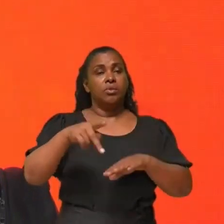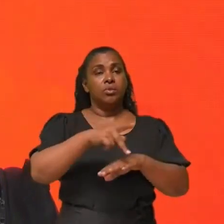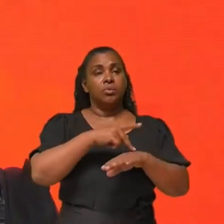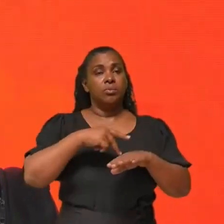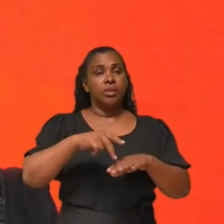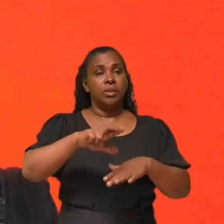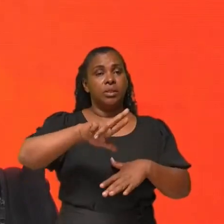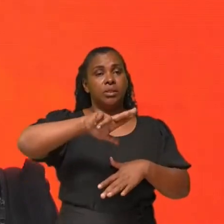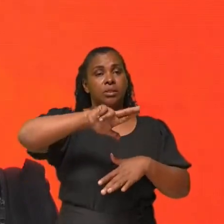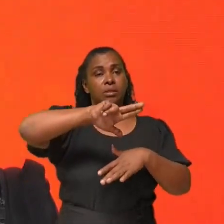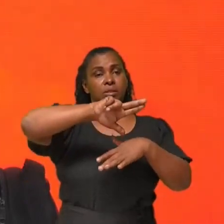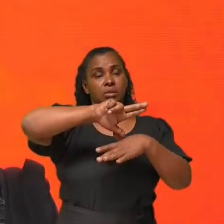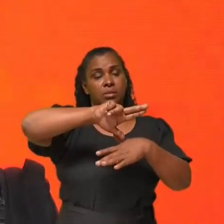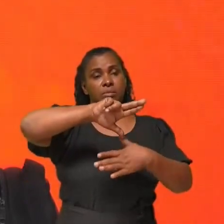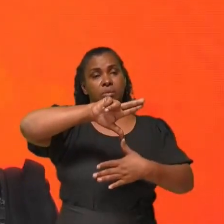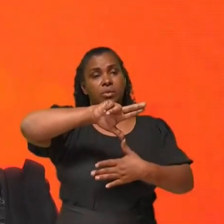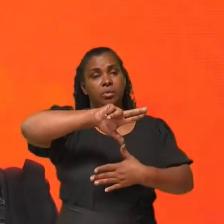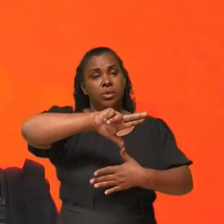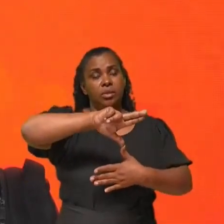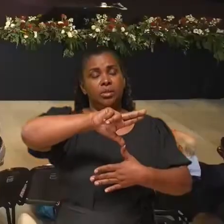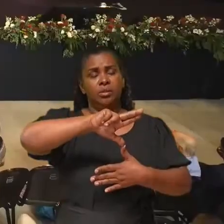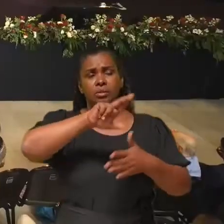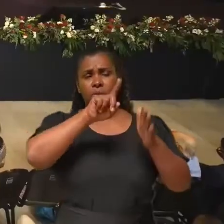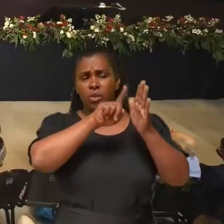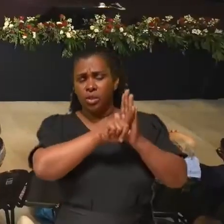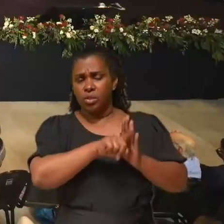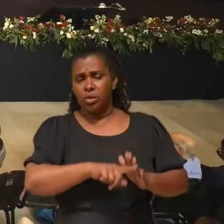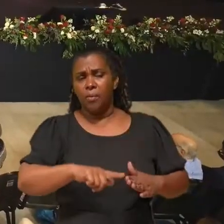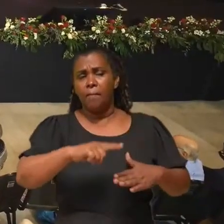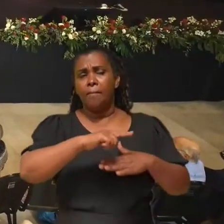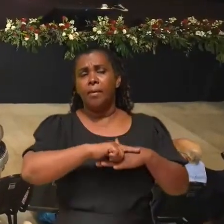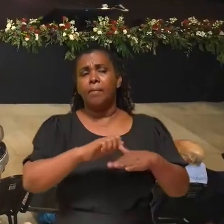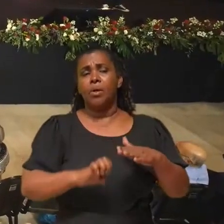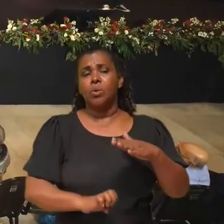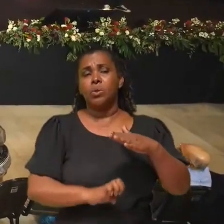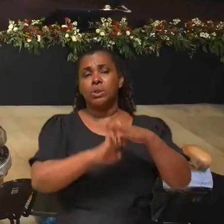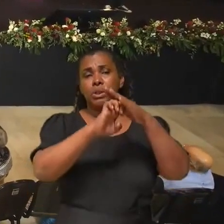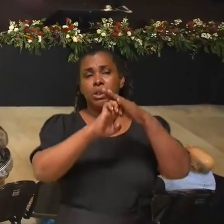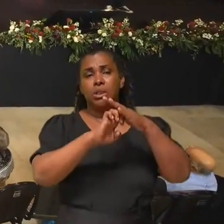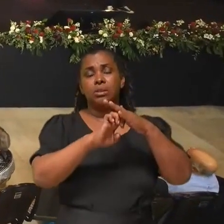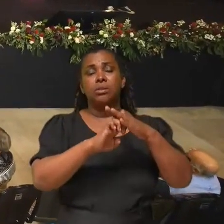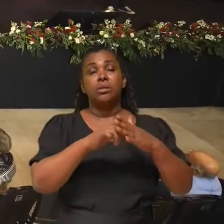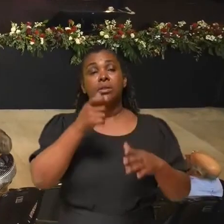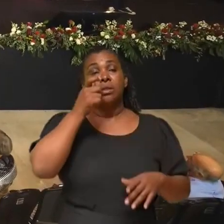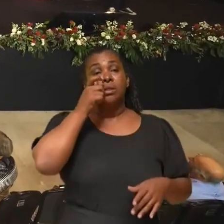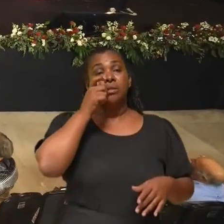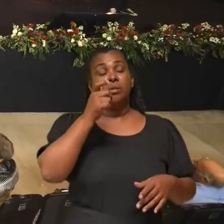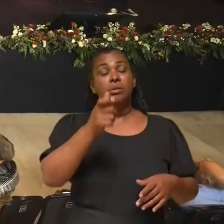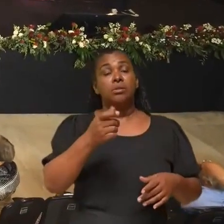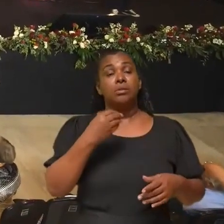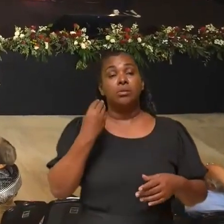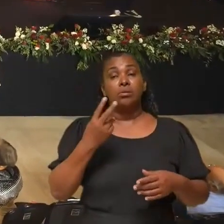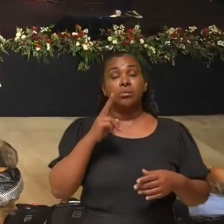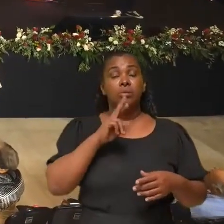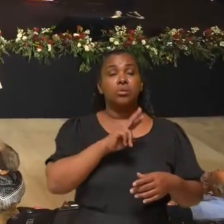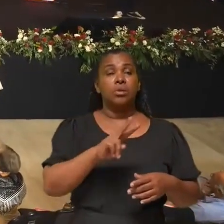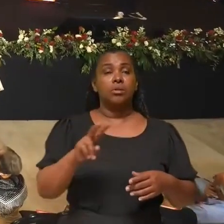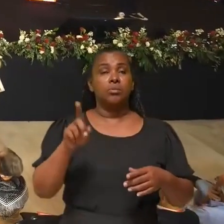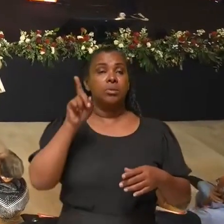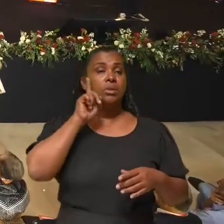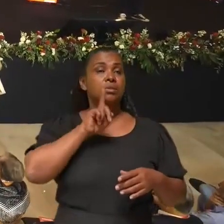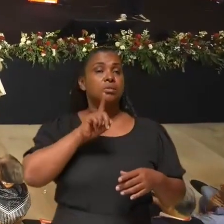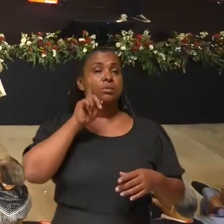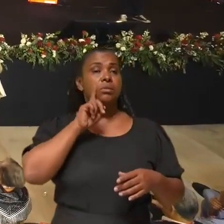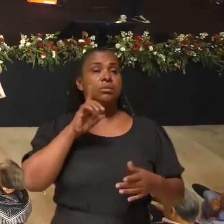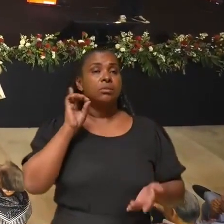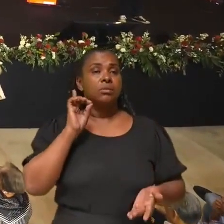questionando o papel desses estados. E é tão interessante isso quando nós olhamos, por exemplo, os Estados Unidos, que inclusive debate agora o banimento do